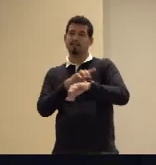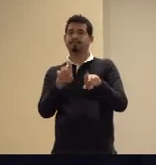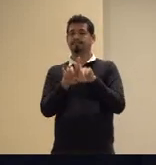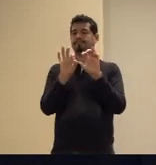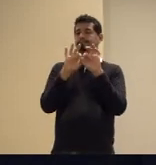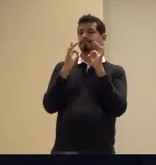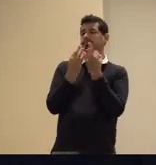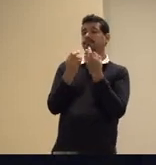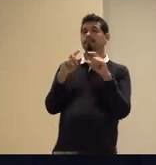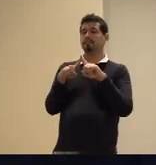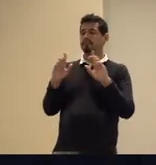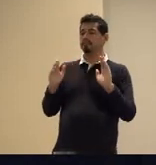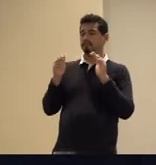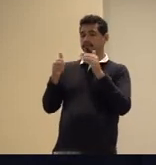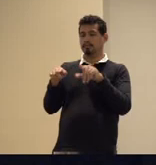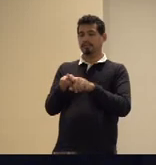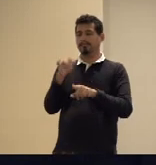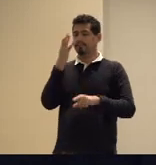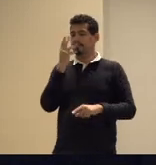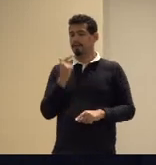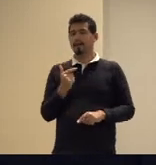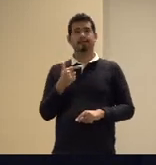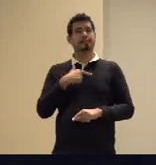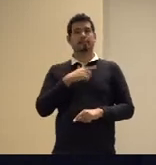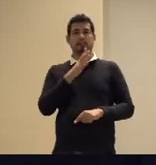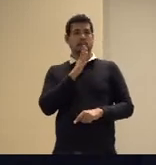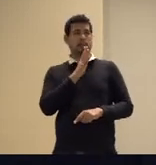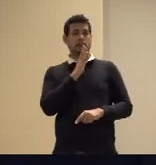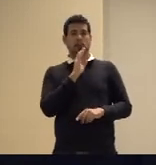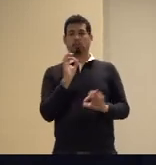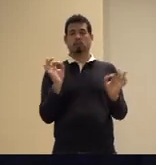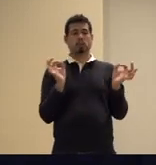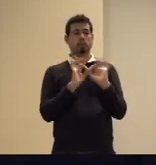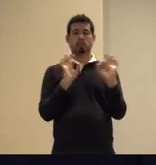mas especificamente para aquela criança, ela não conhece, né?